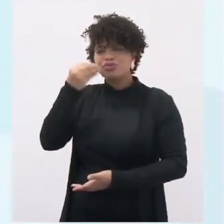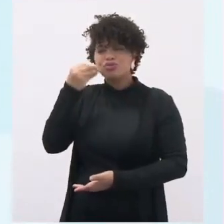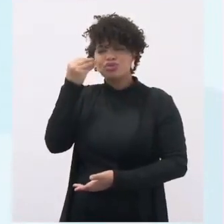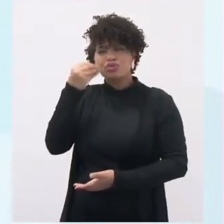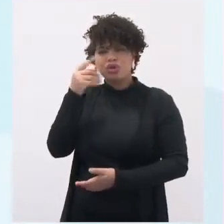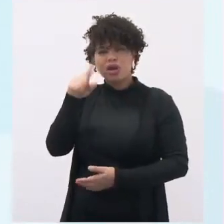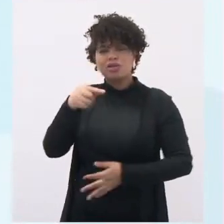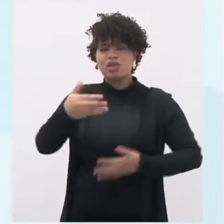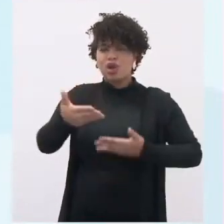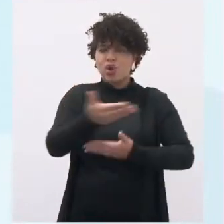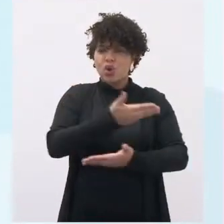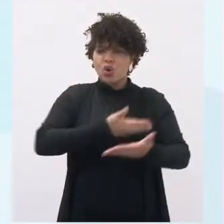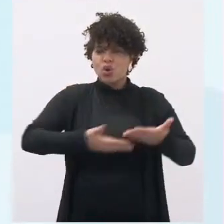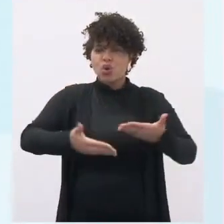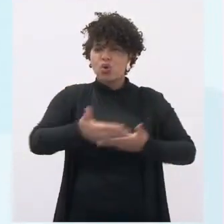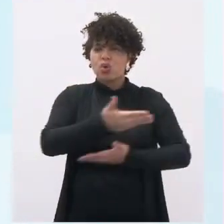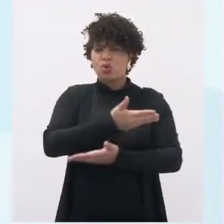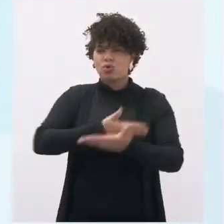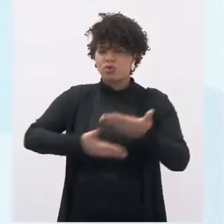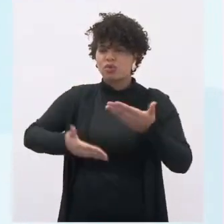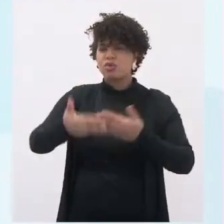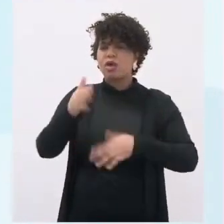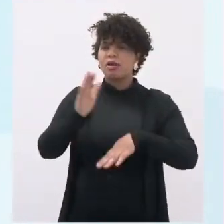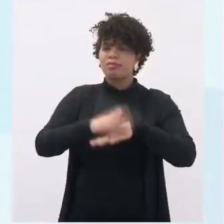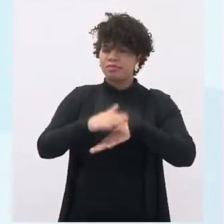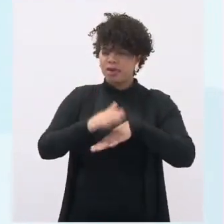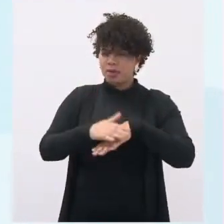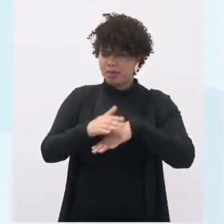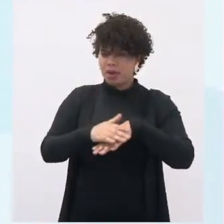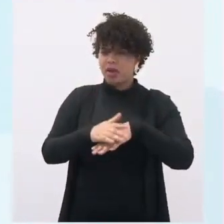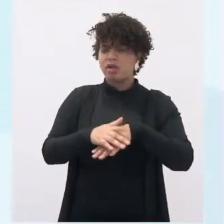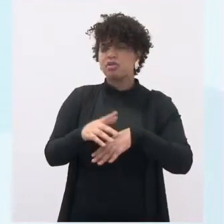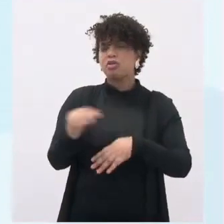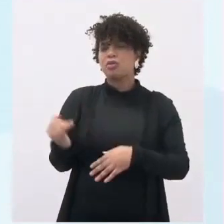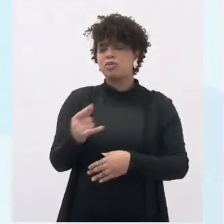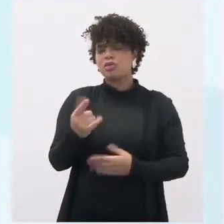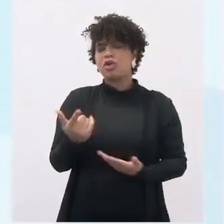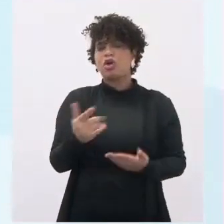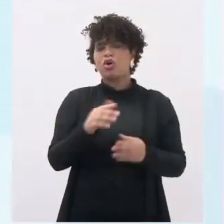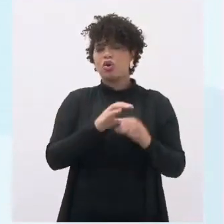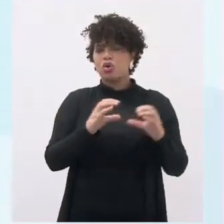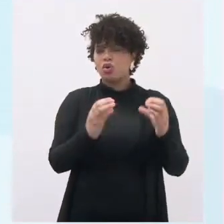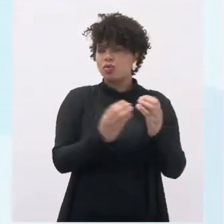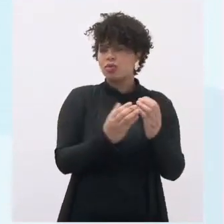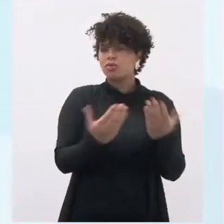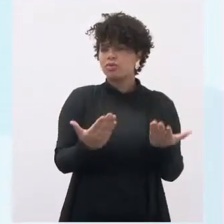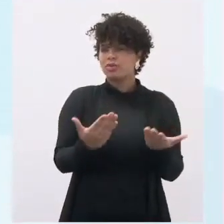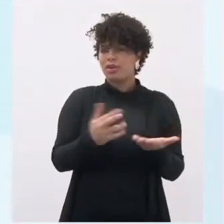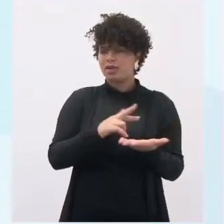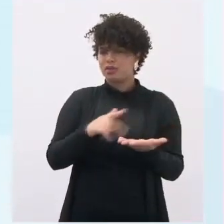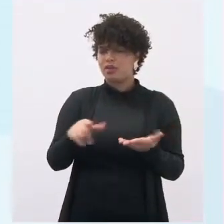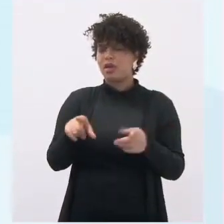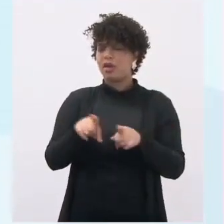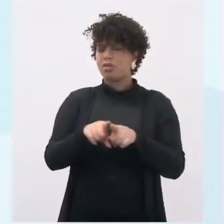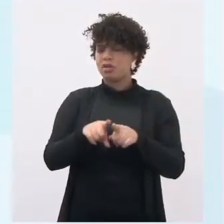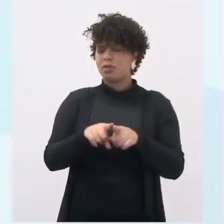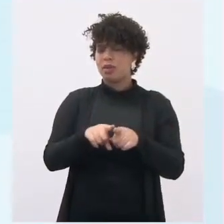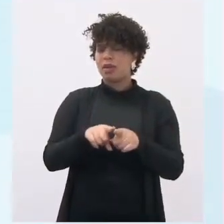as convivências entre práticas, convivência entre comunidades e de